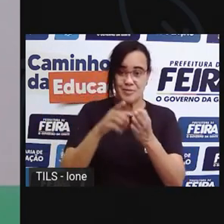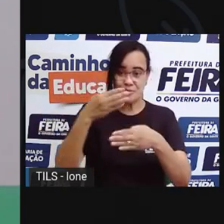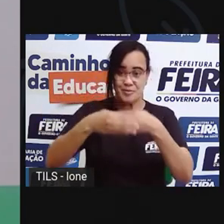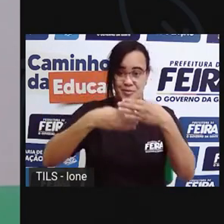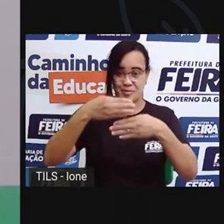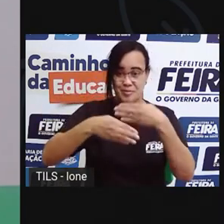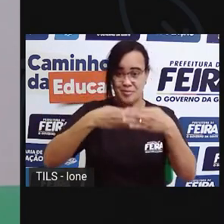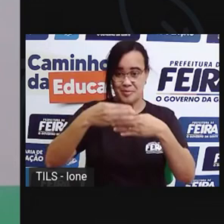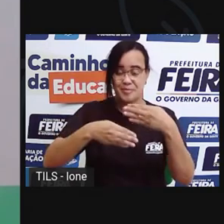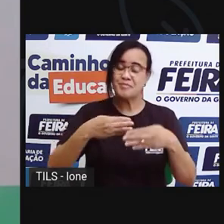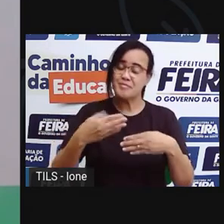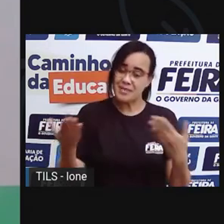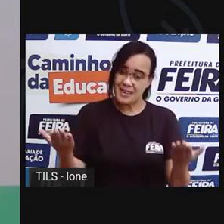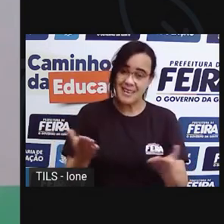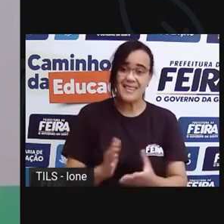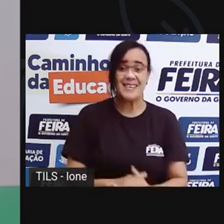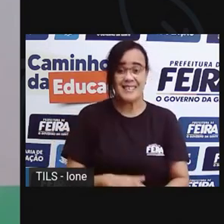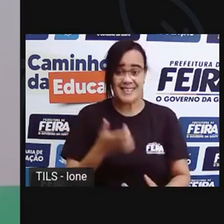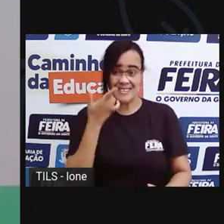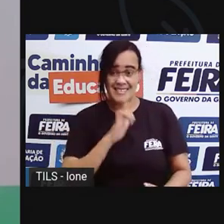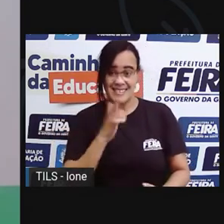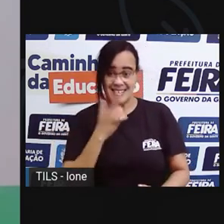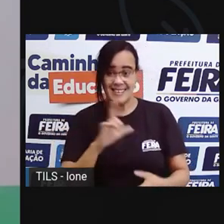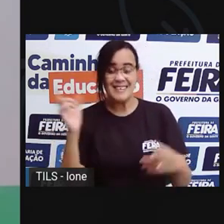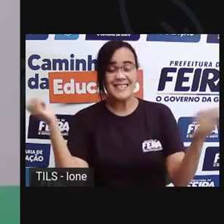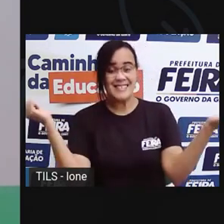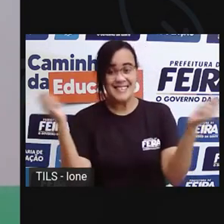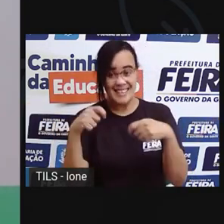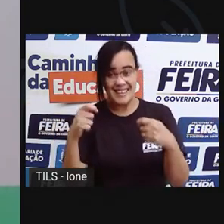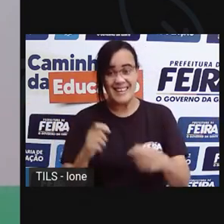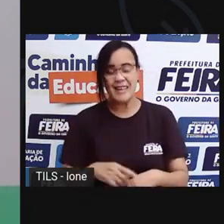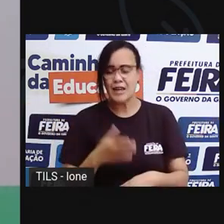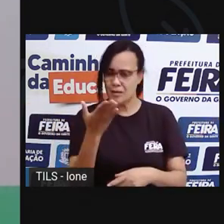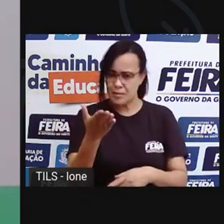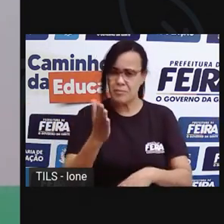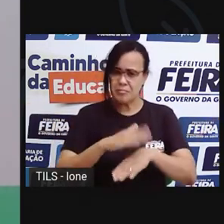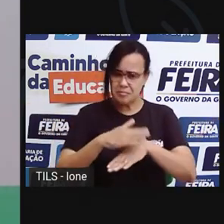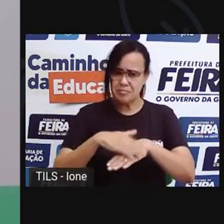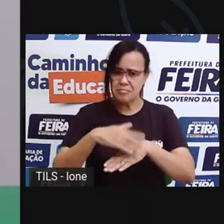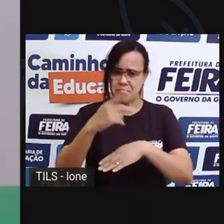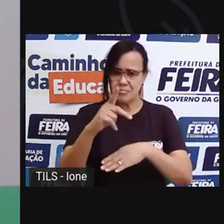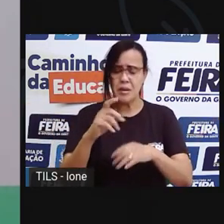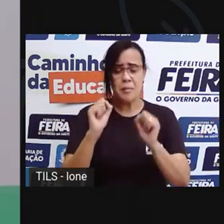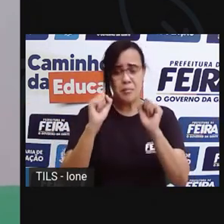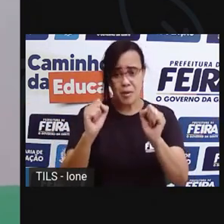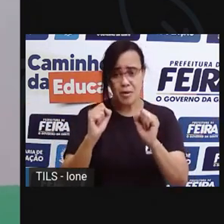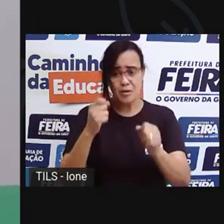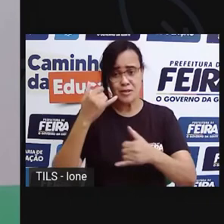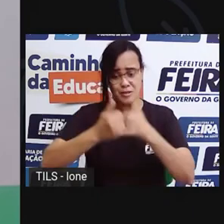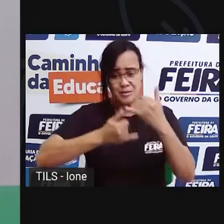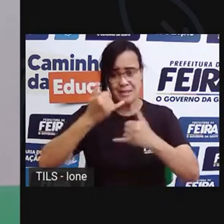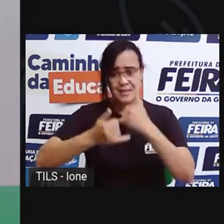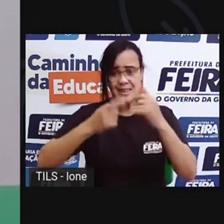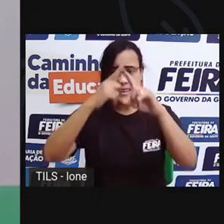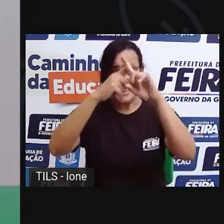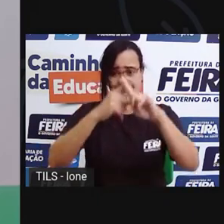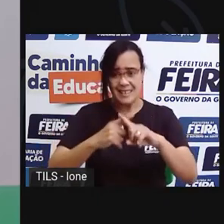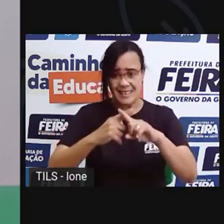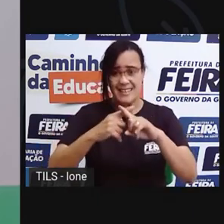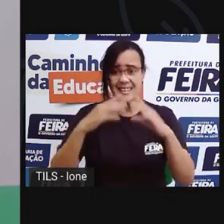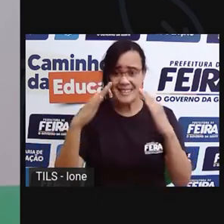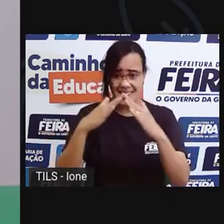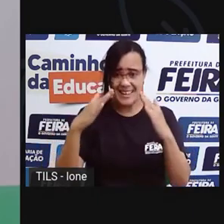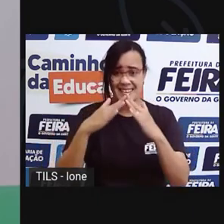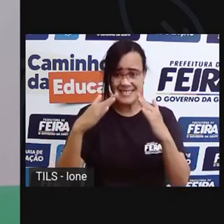de papel higiênico, tá certo? E aí, o que é que você pode fazer na sua casa? Você pode fazer um desafio. Você pode colocar